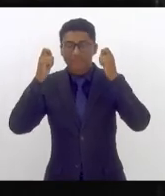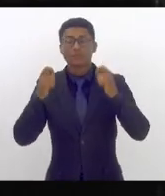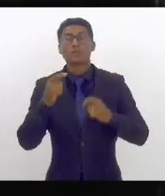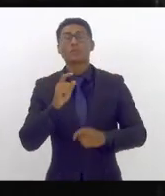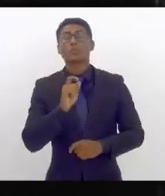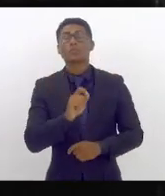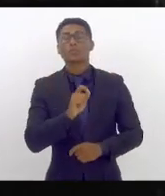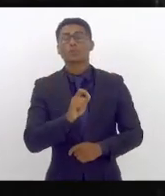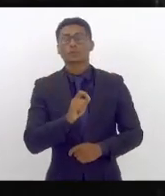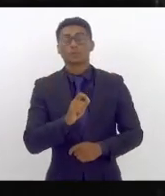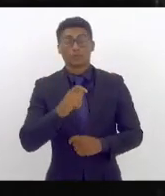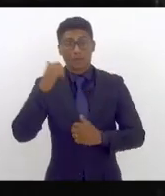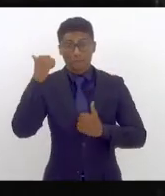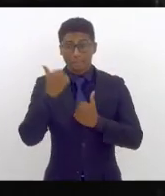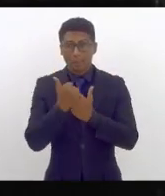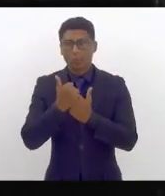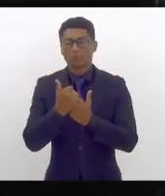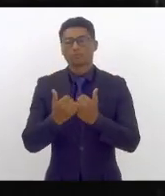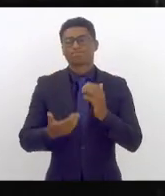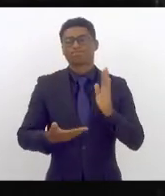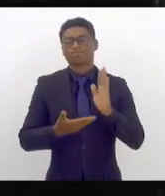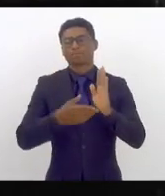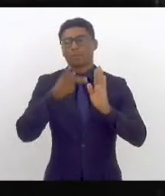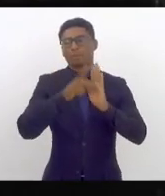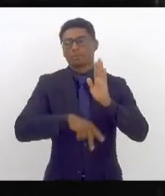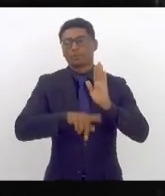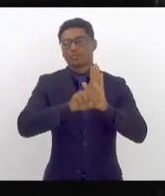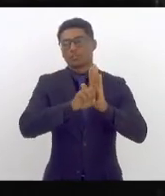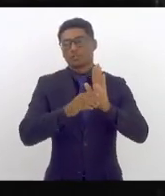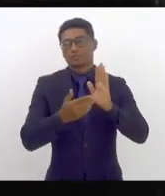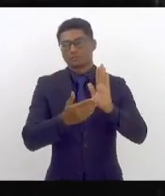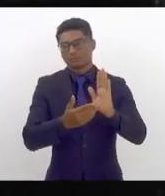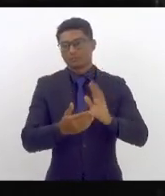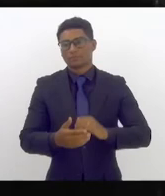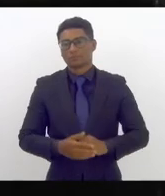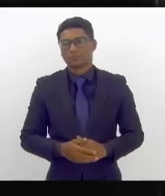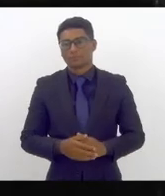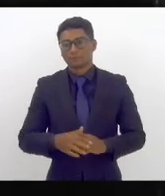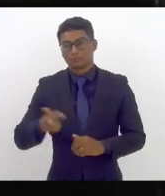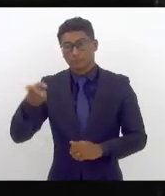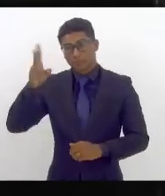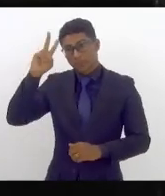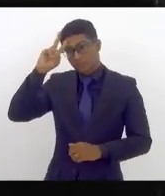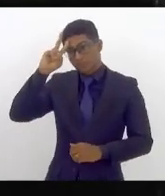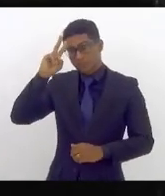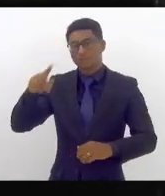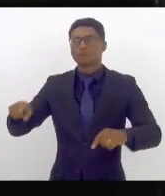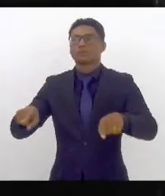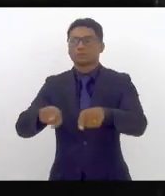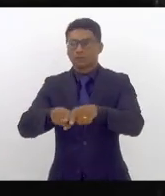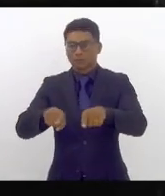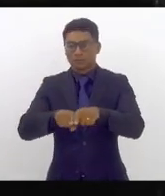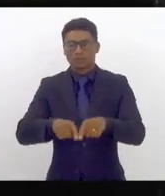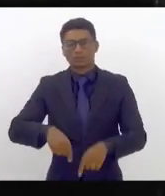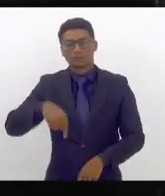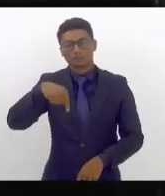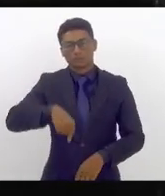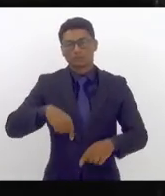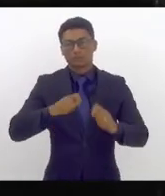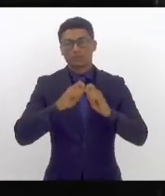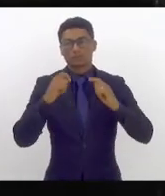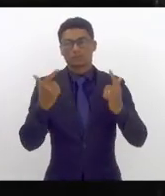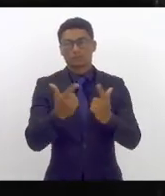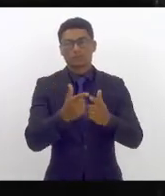Com certeza é teve esse meu apoio e nessa segunda-feira também Recebi na alerj um grupo